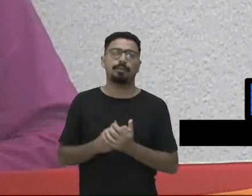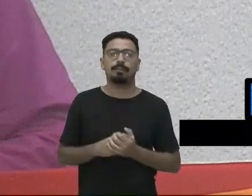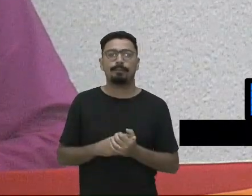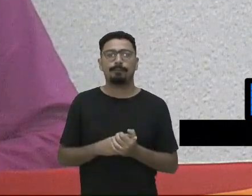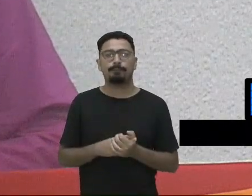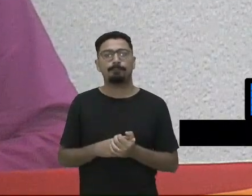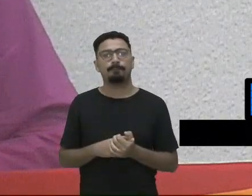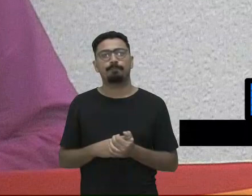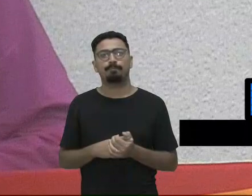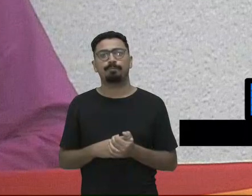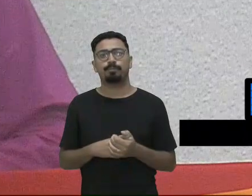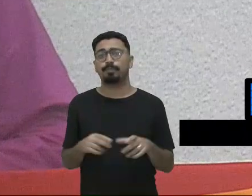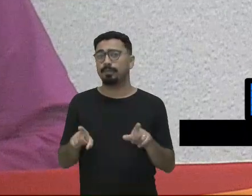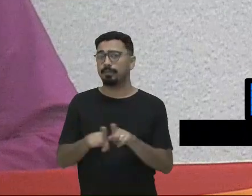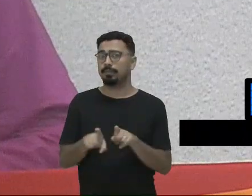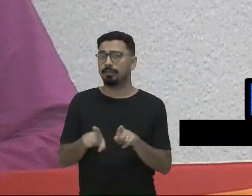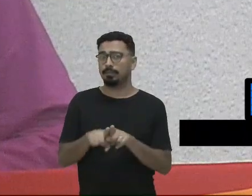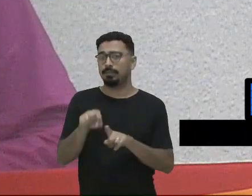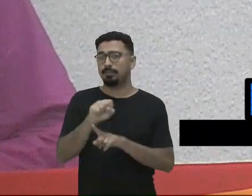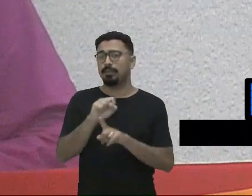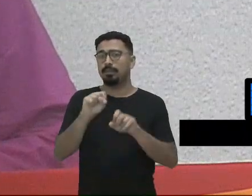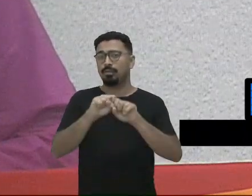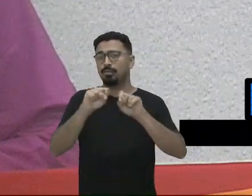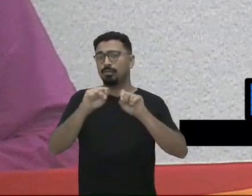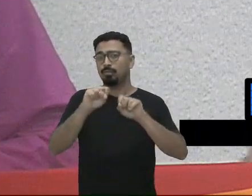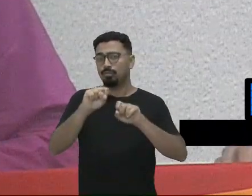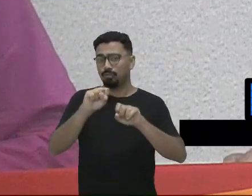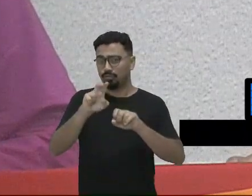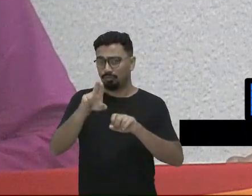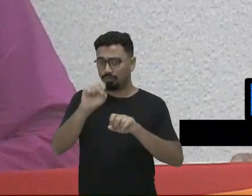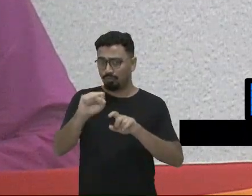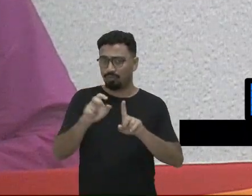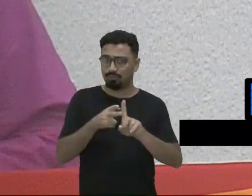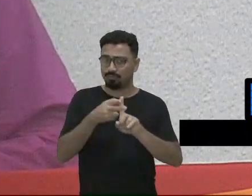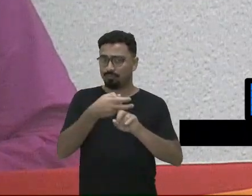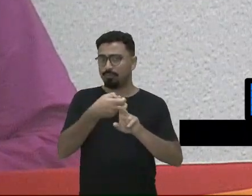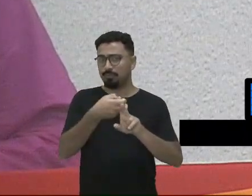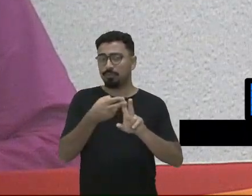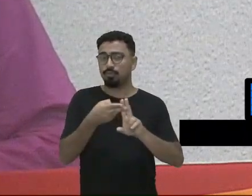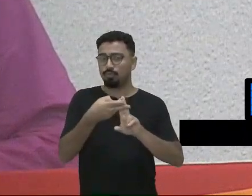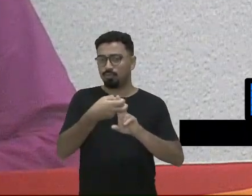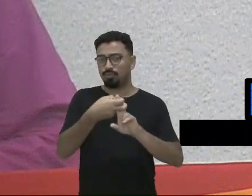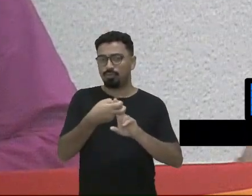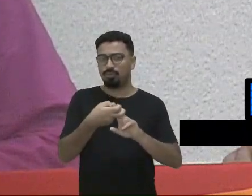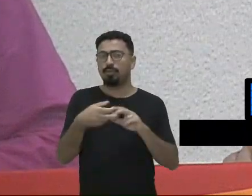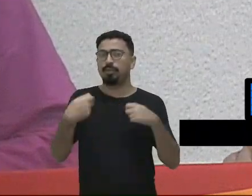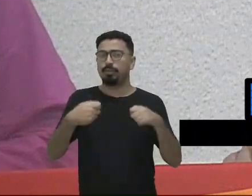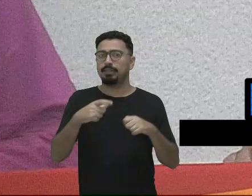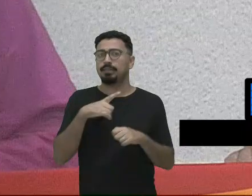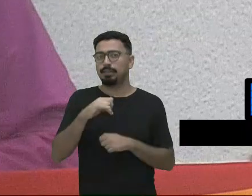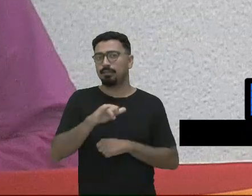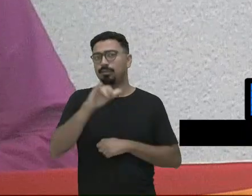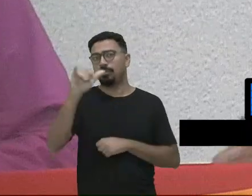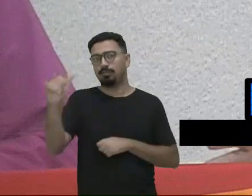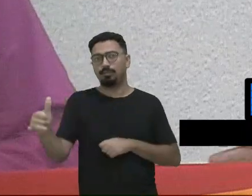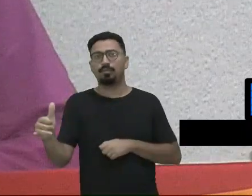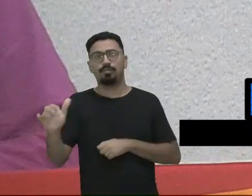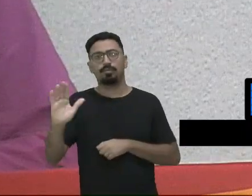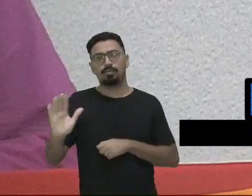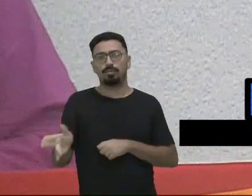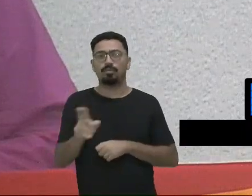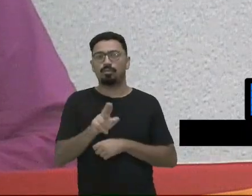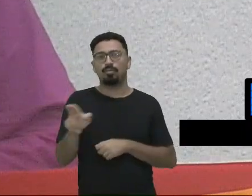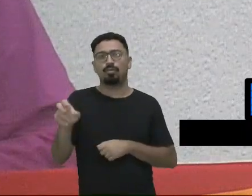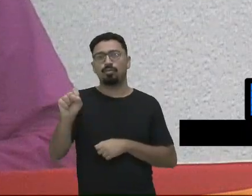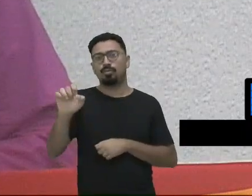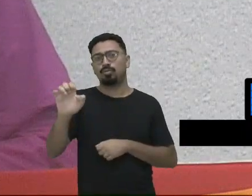e também no sistema de saúde. Então, para que a pessoa tenha esse nome respeitado, basta ela comunicar o nome